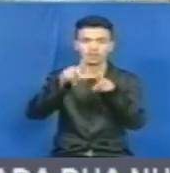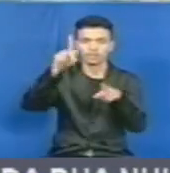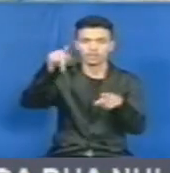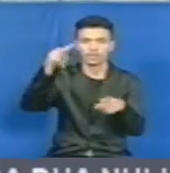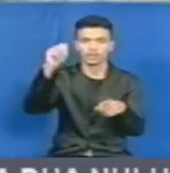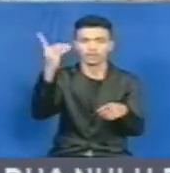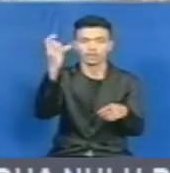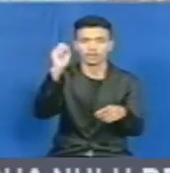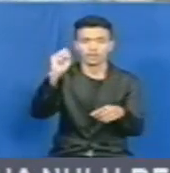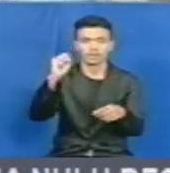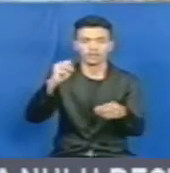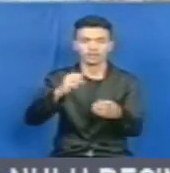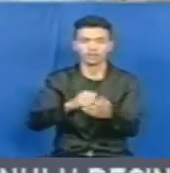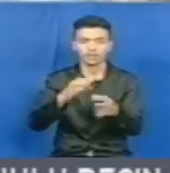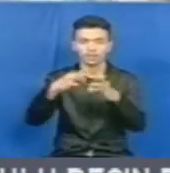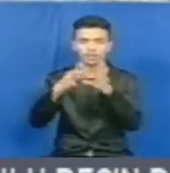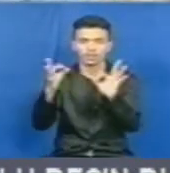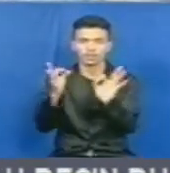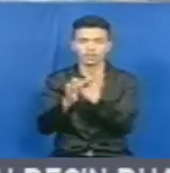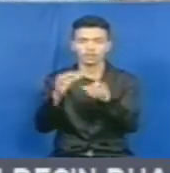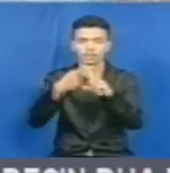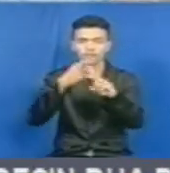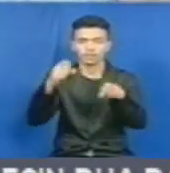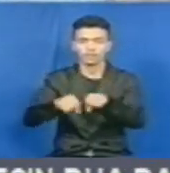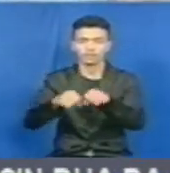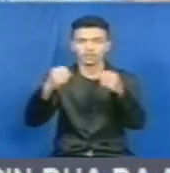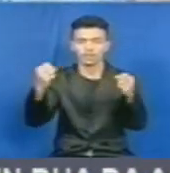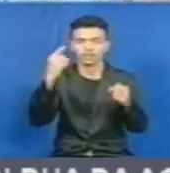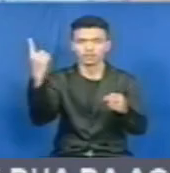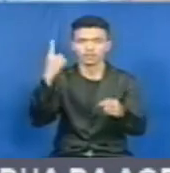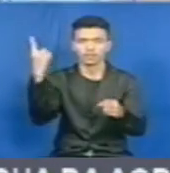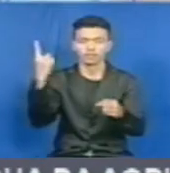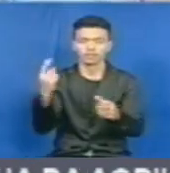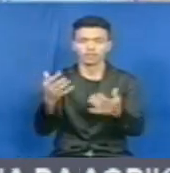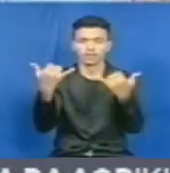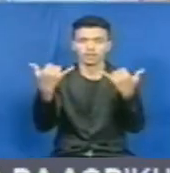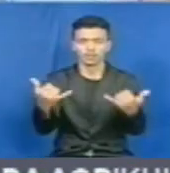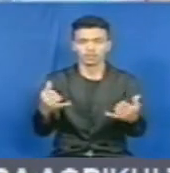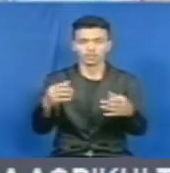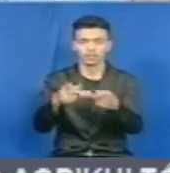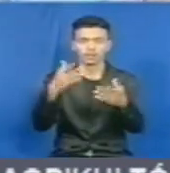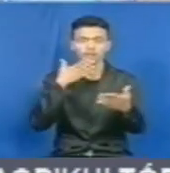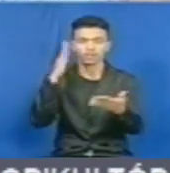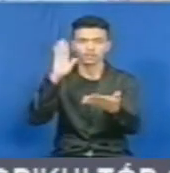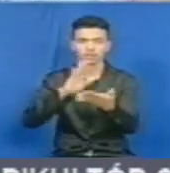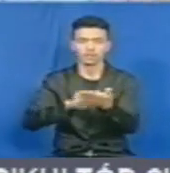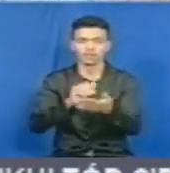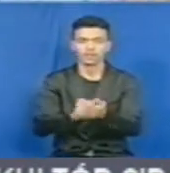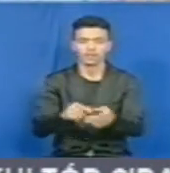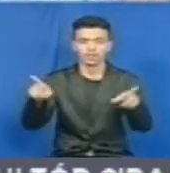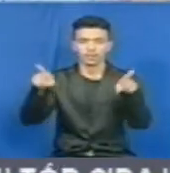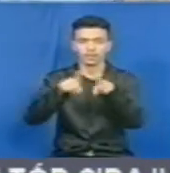ona, mas be si saída si kuak na pate. Aí agora sane condição da dun saída. Nebe hansen